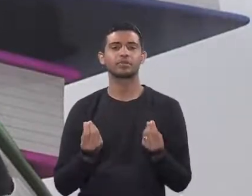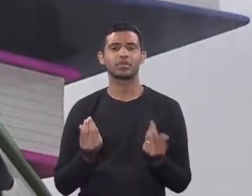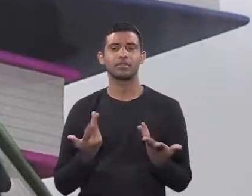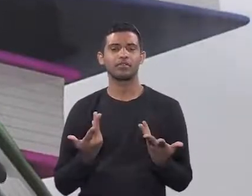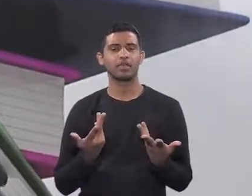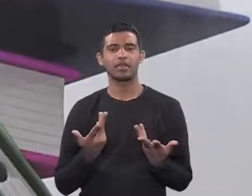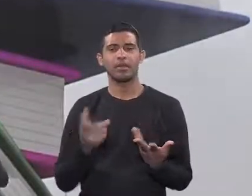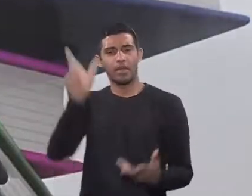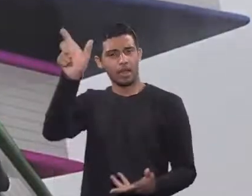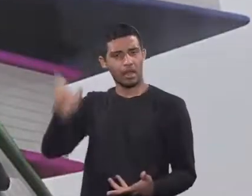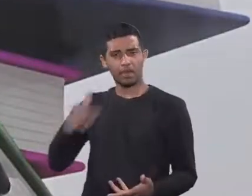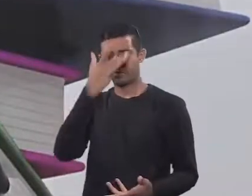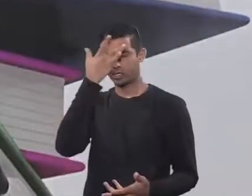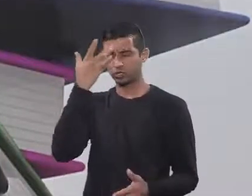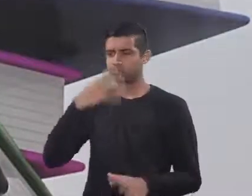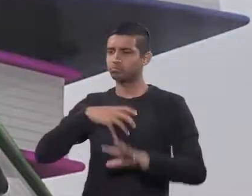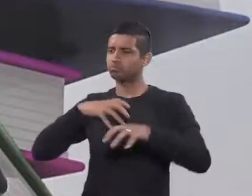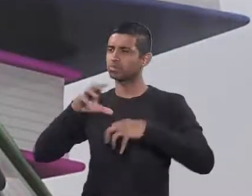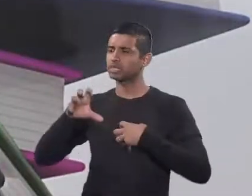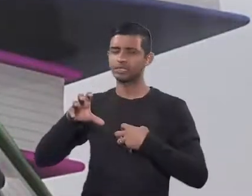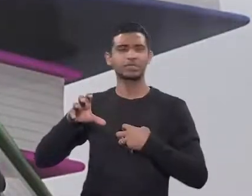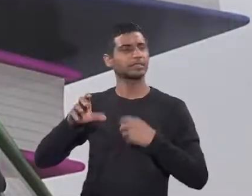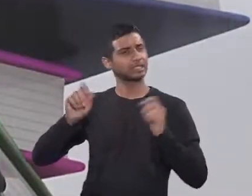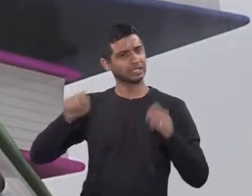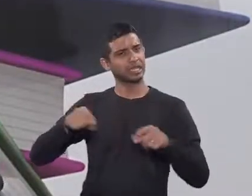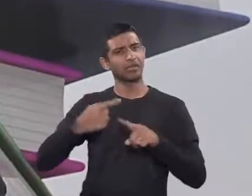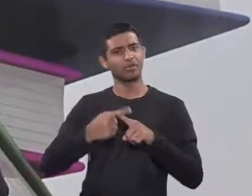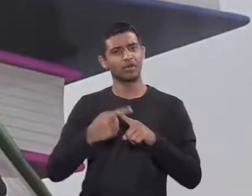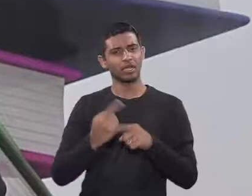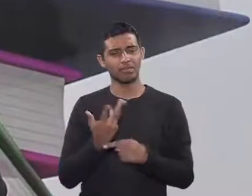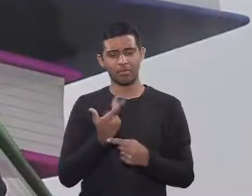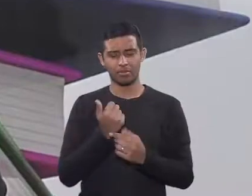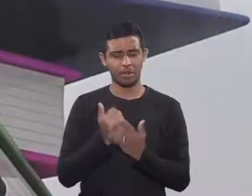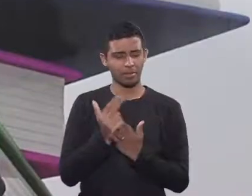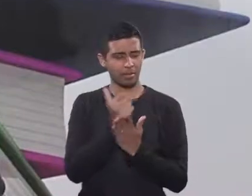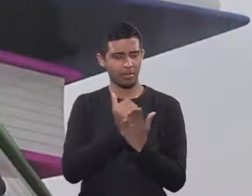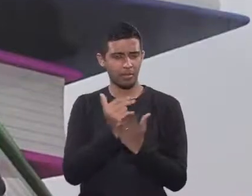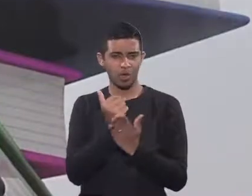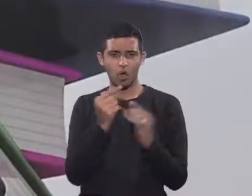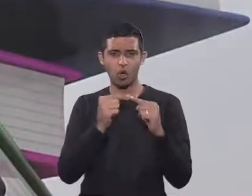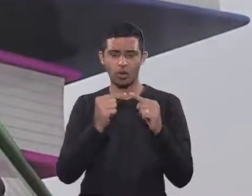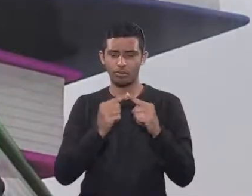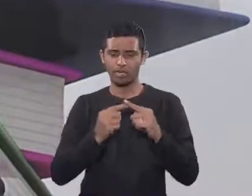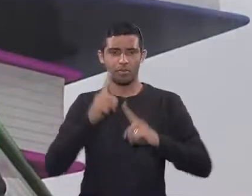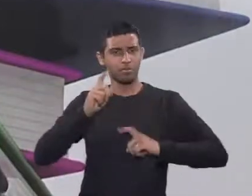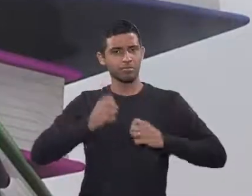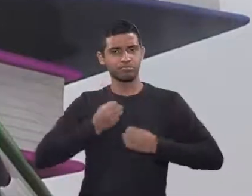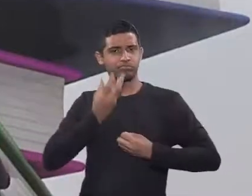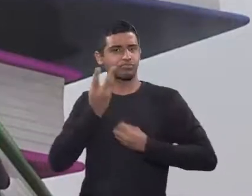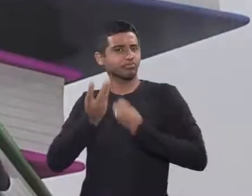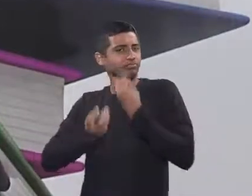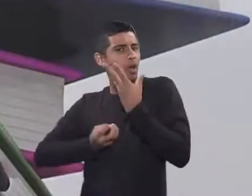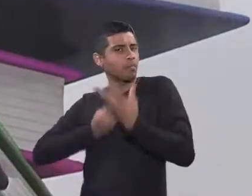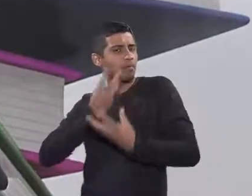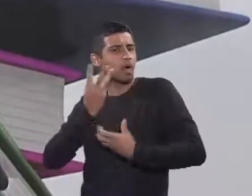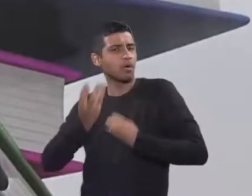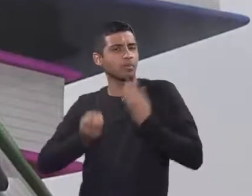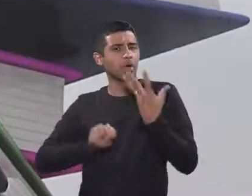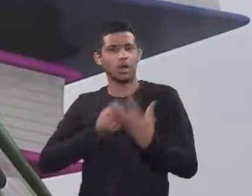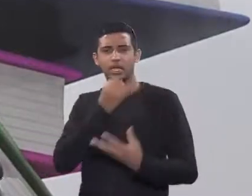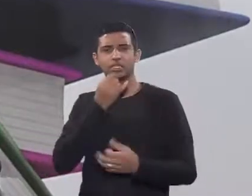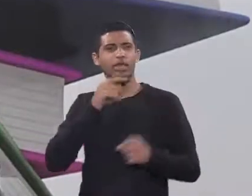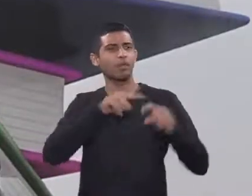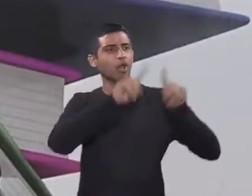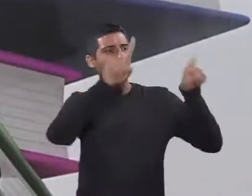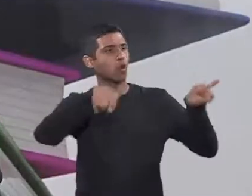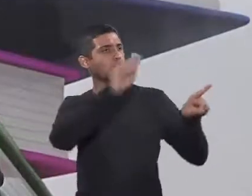se colocar no lugar de outra pessoa, porque a arte ela é uma forma de se expressar. Você consegue, ou você olha para o